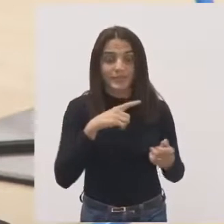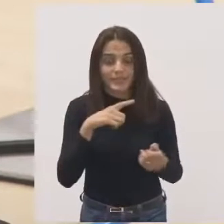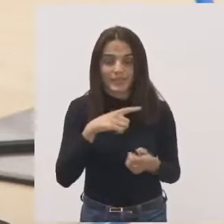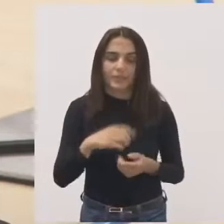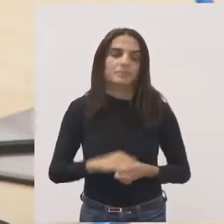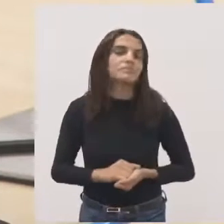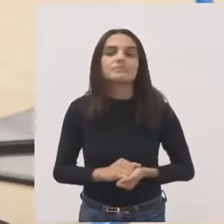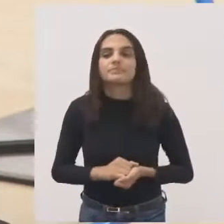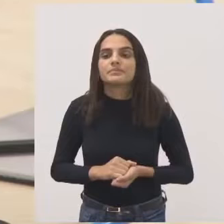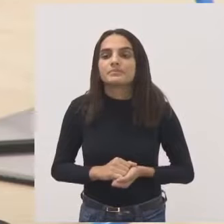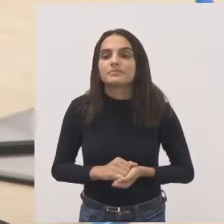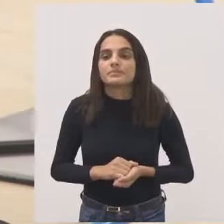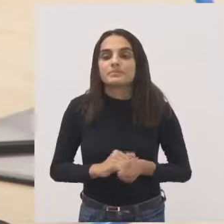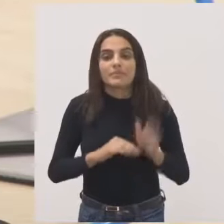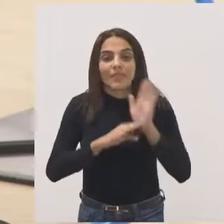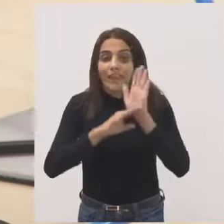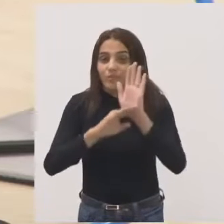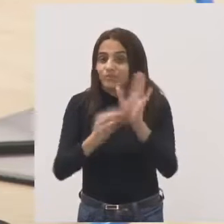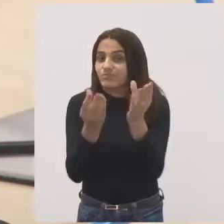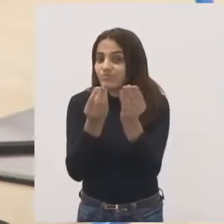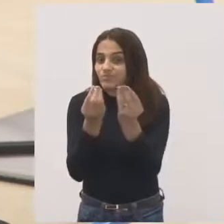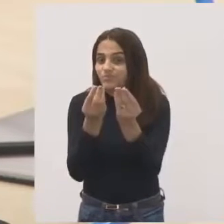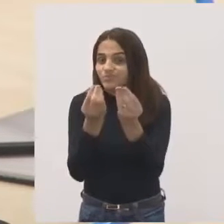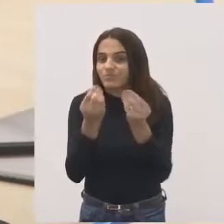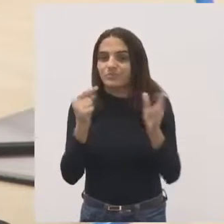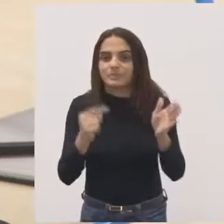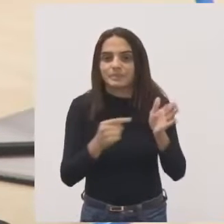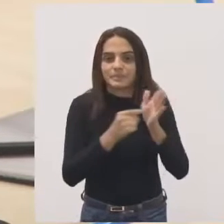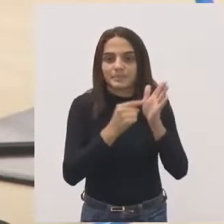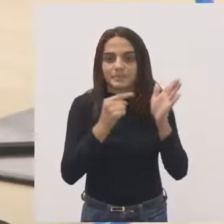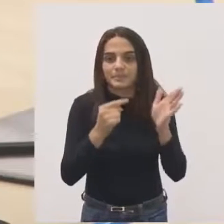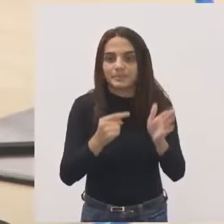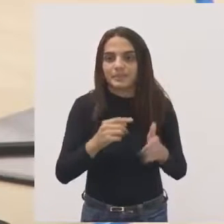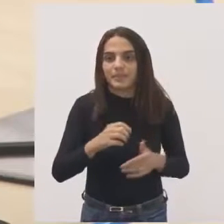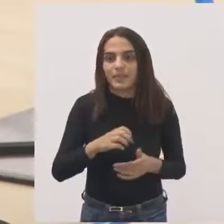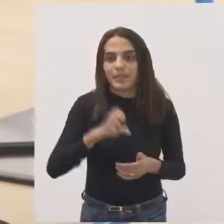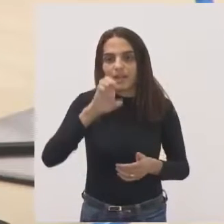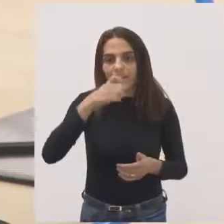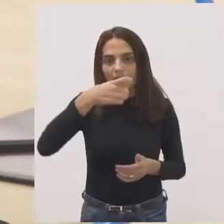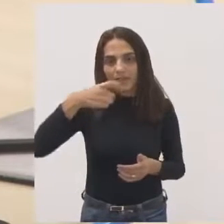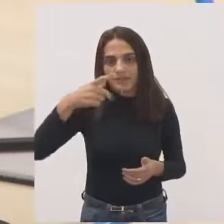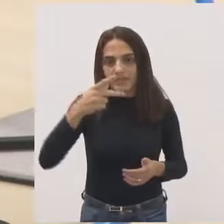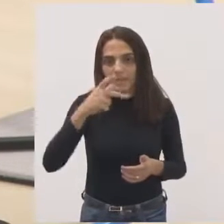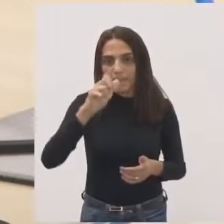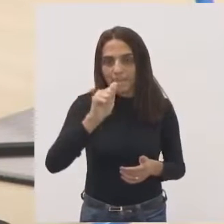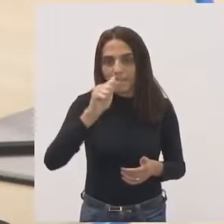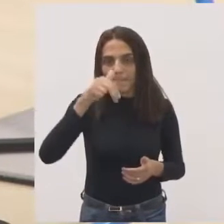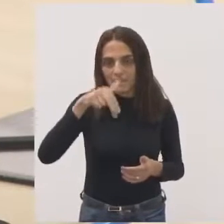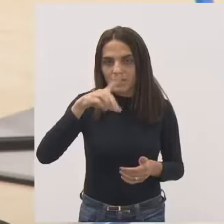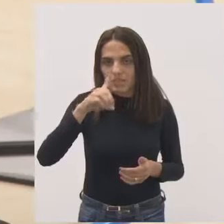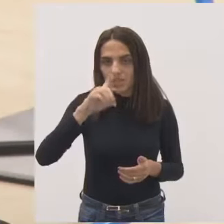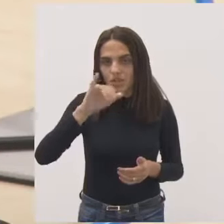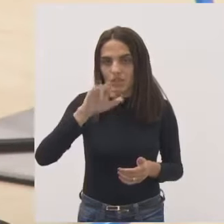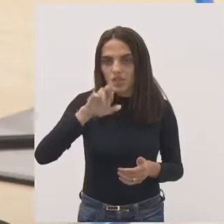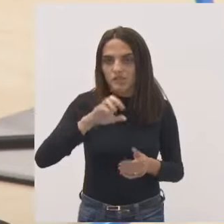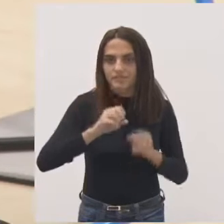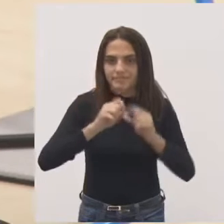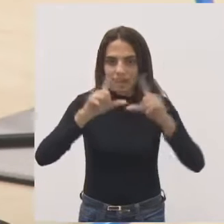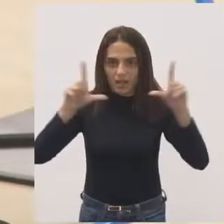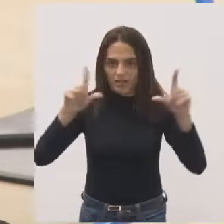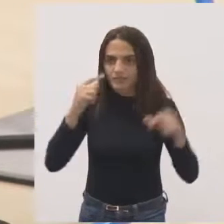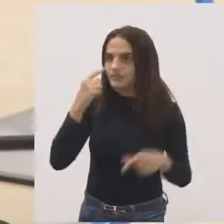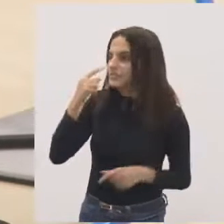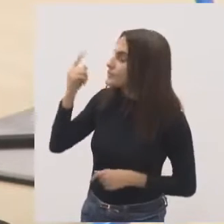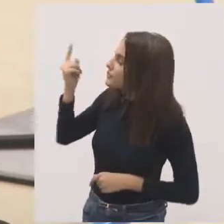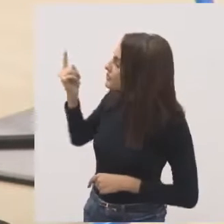tá bom? E ajuda demais. Então, você clica nesse quadradinho aqui e coloca aqui em expandir. ele vai abrir, tudo isso aqui que são